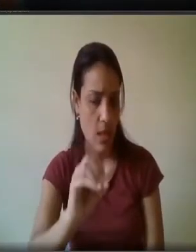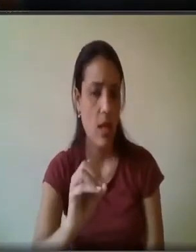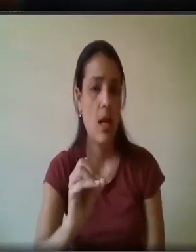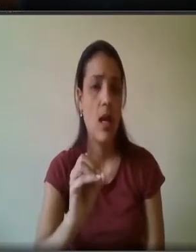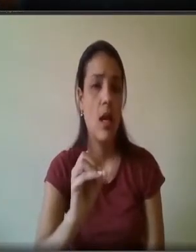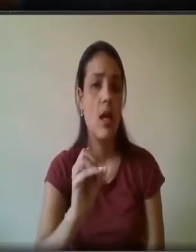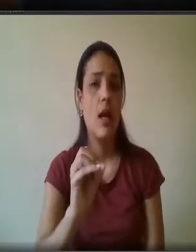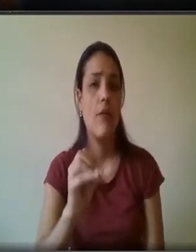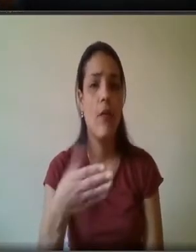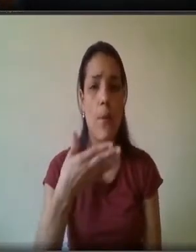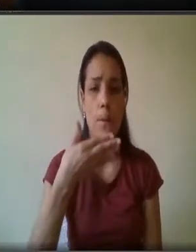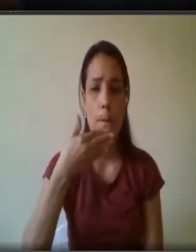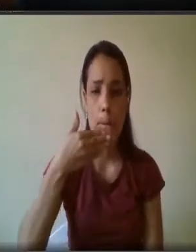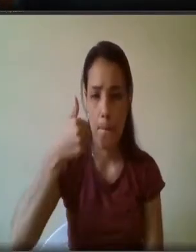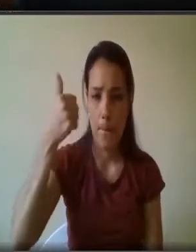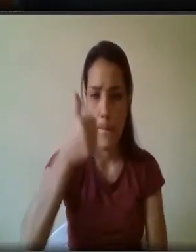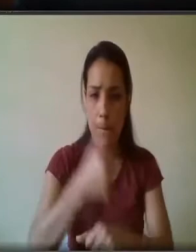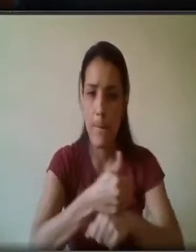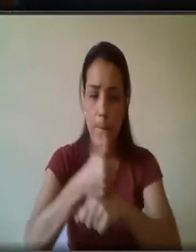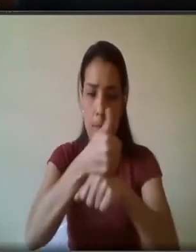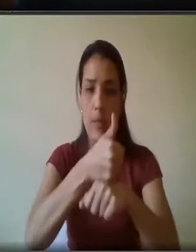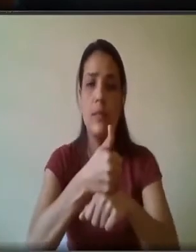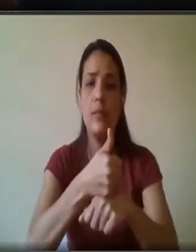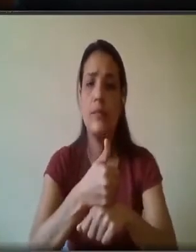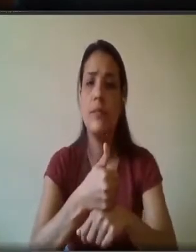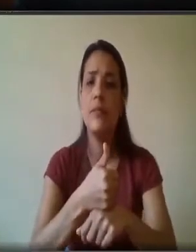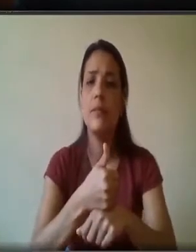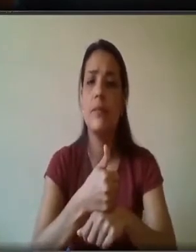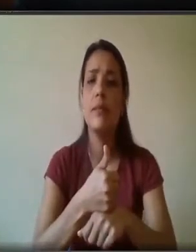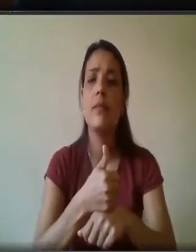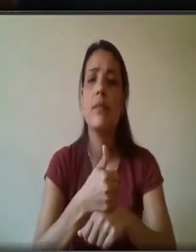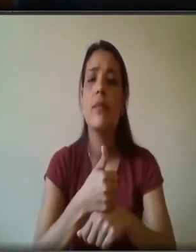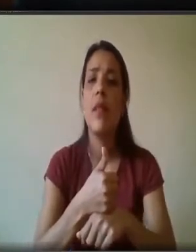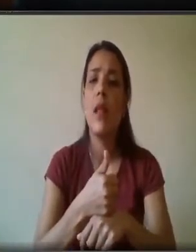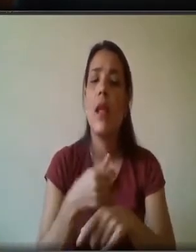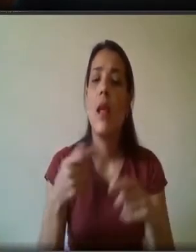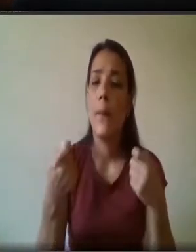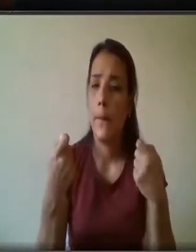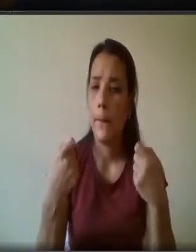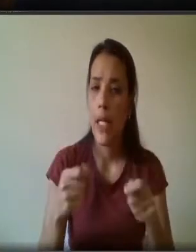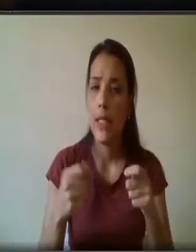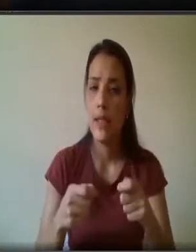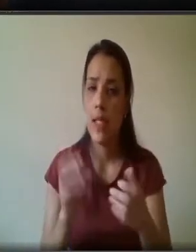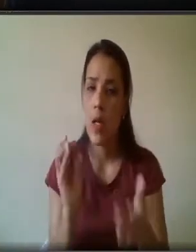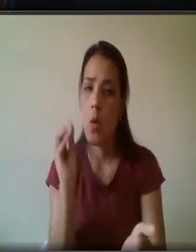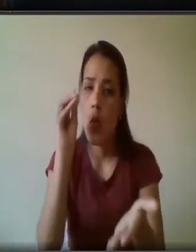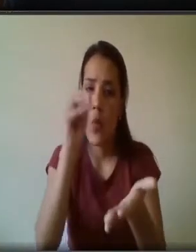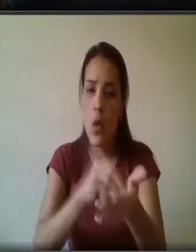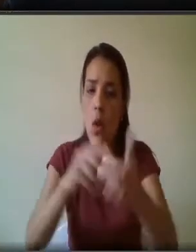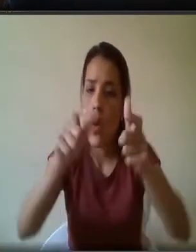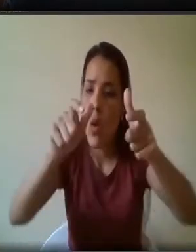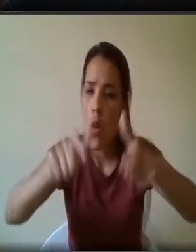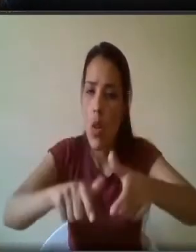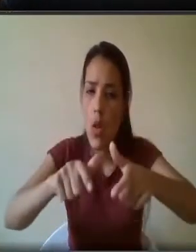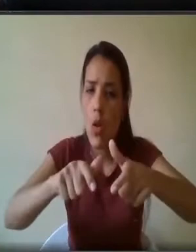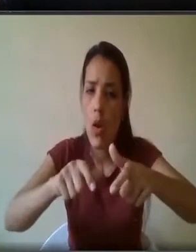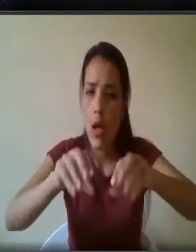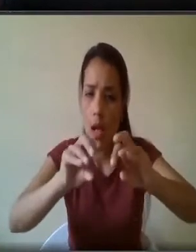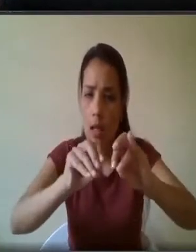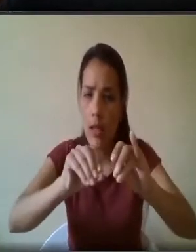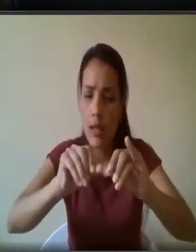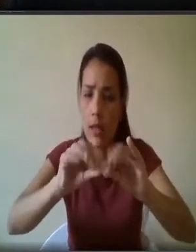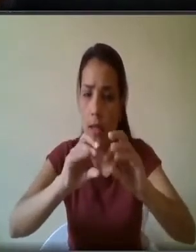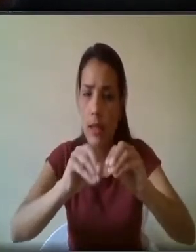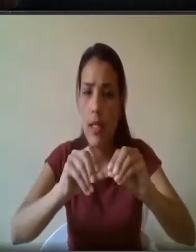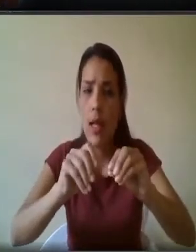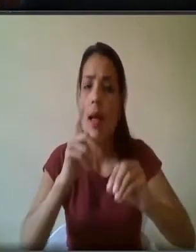calorífero, você vai levar em conta que ele tem que estar num ambiente seco. Os ambientes mais secos são os